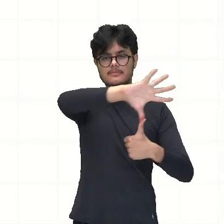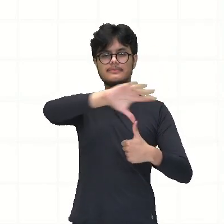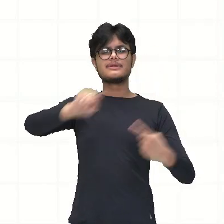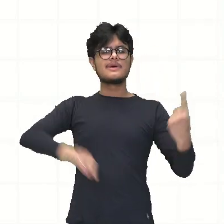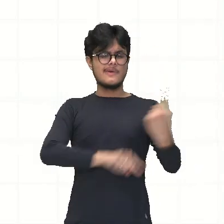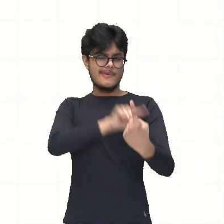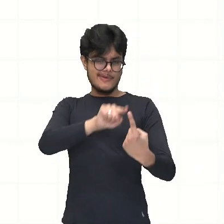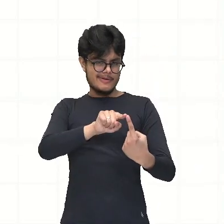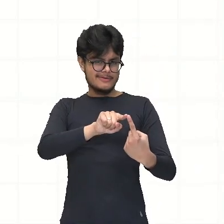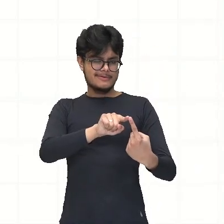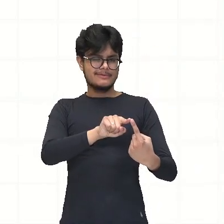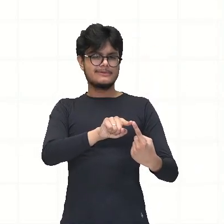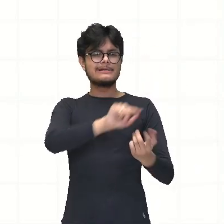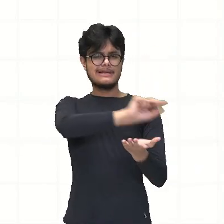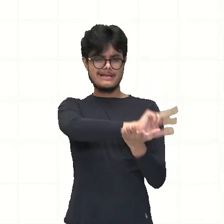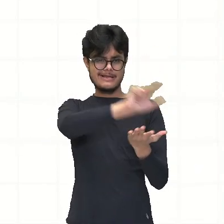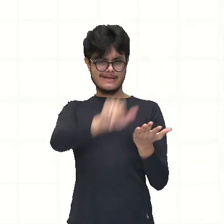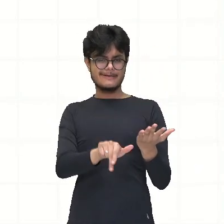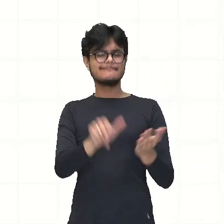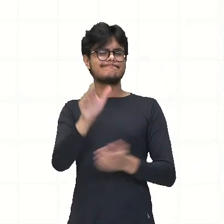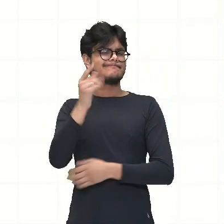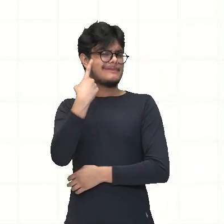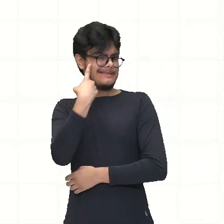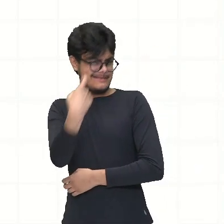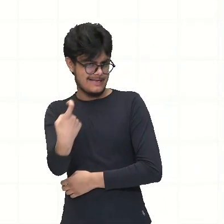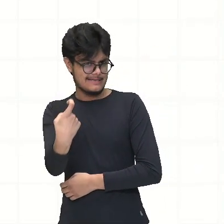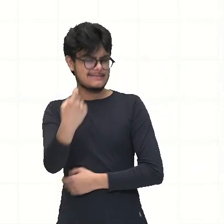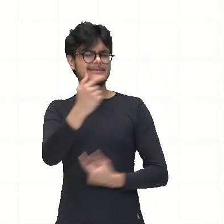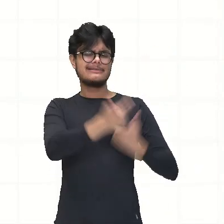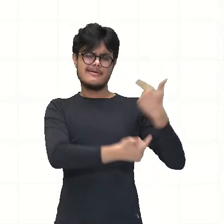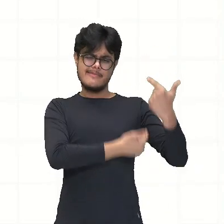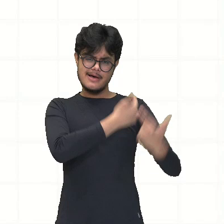que denominamos de fatores atrativos, tá bom?